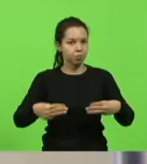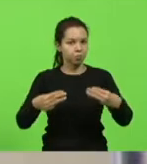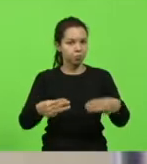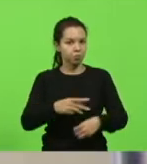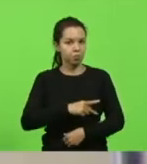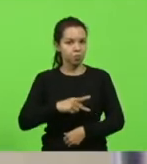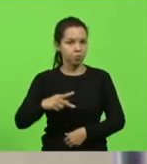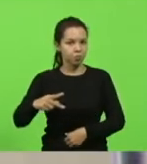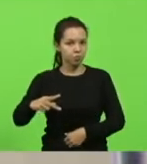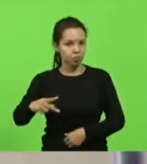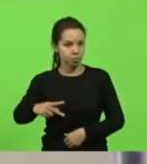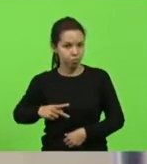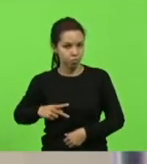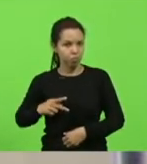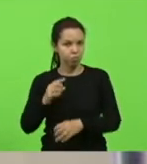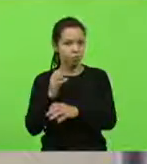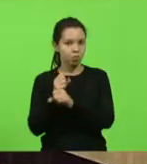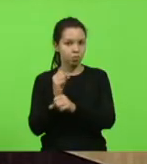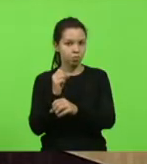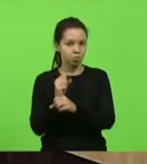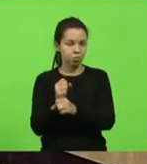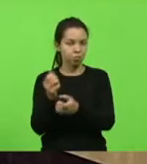a doutora Cibele Farias